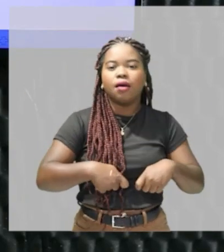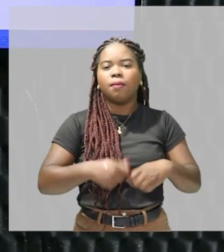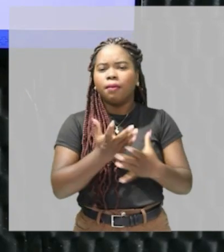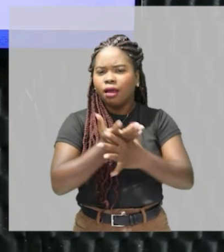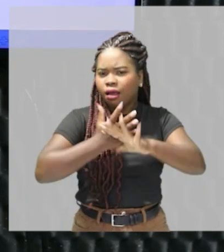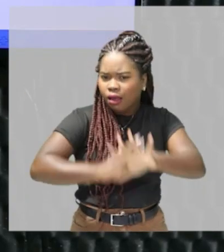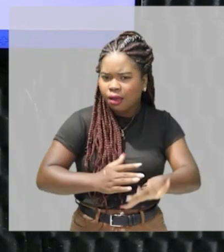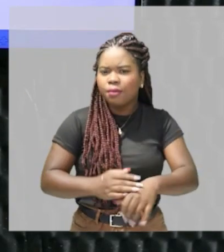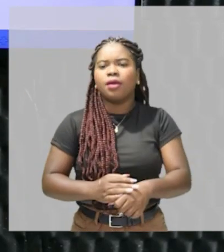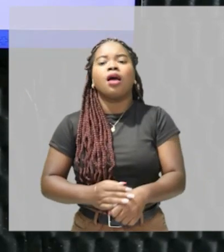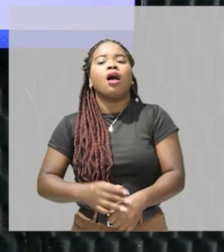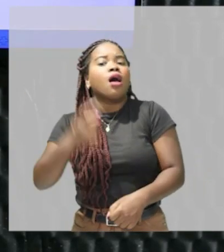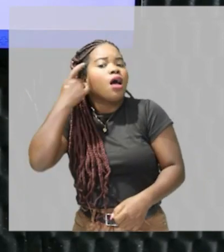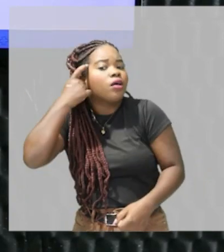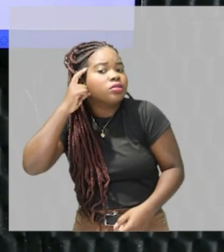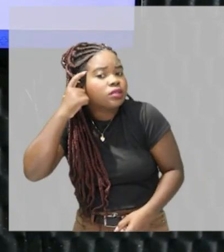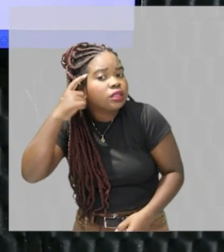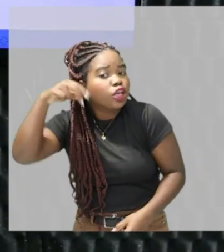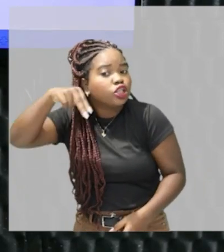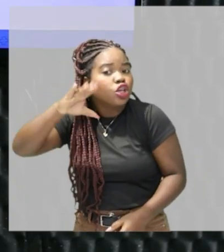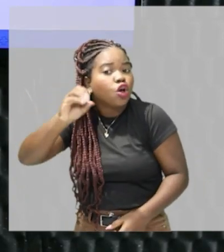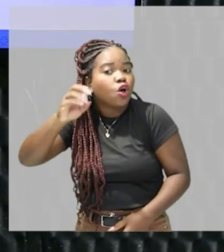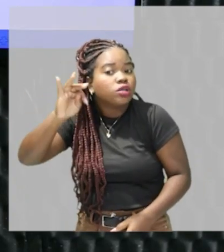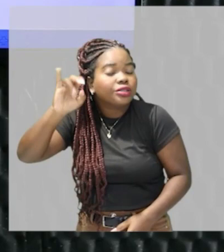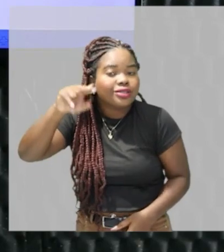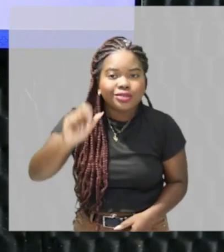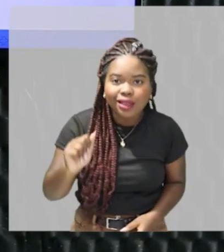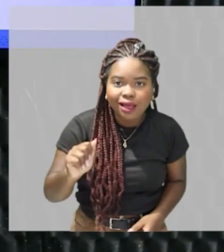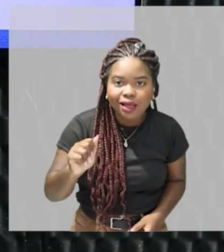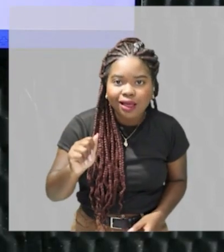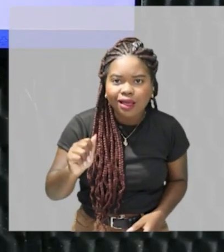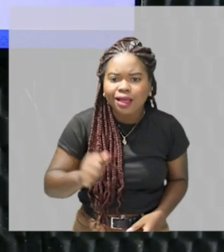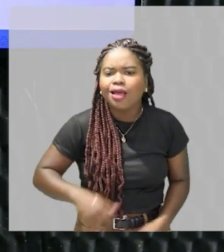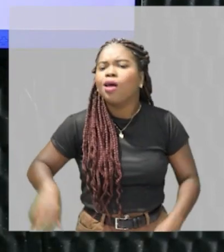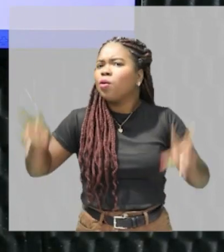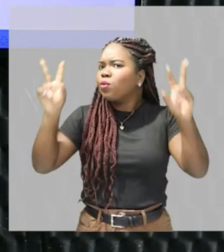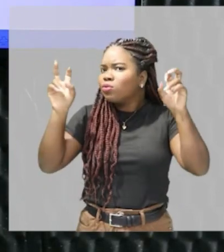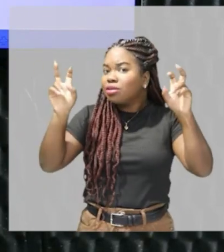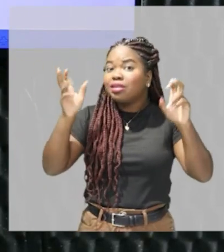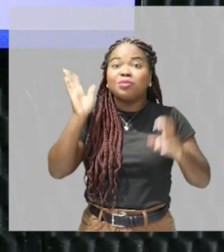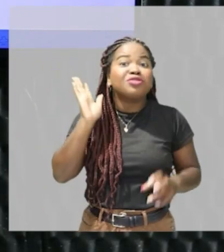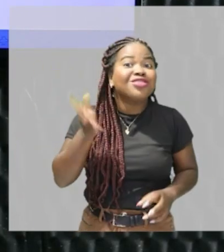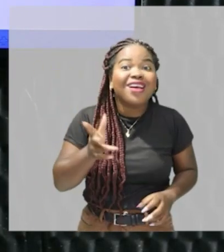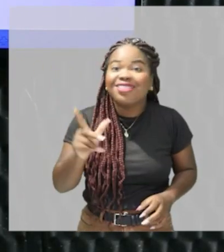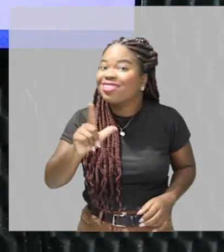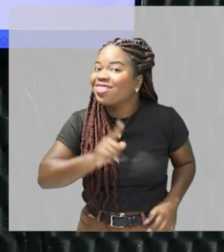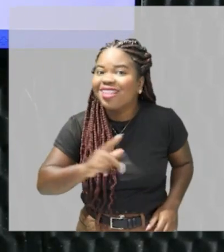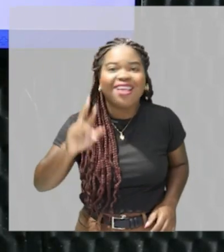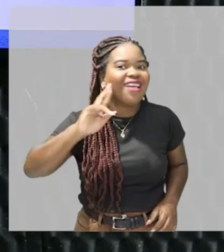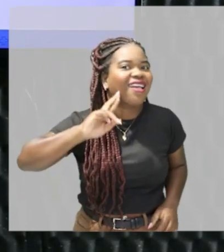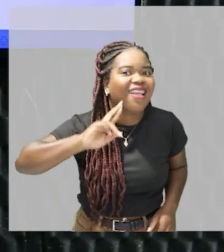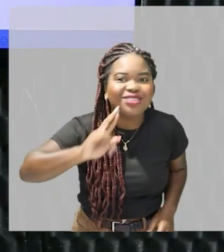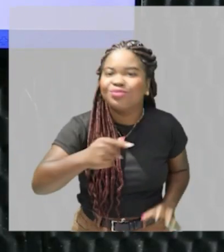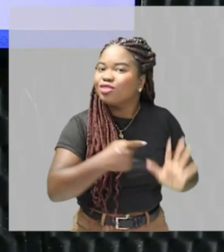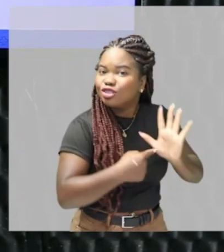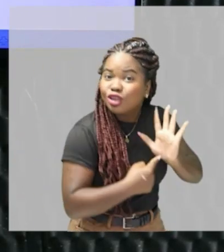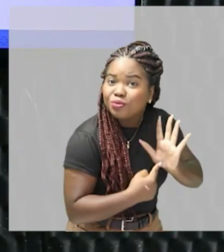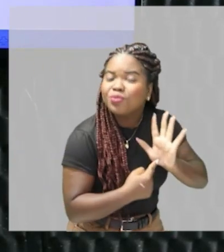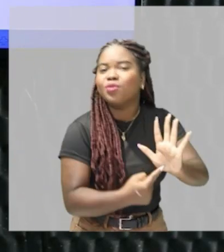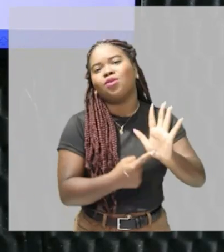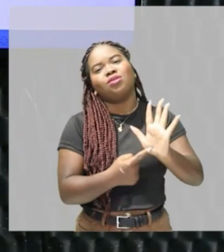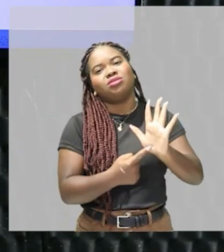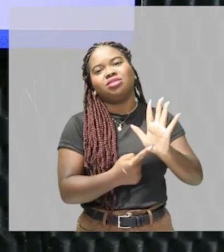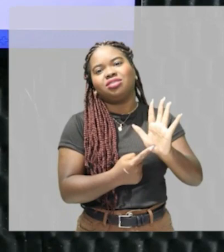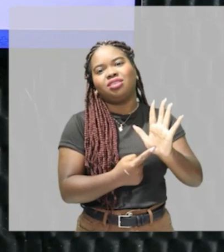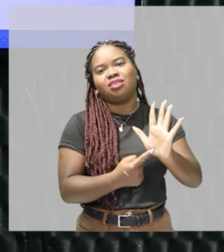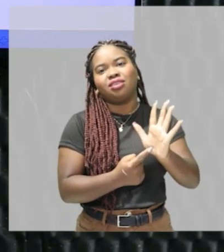combater o vício à nicotina. O título já te dá a resposta, o título já te mostra qual é a